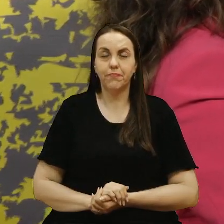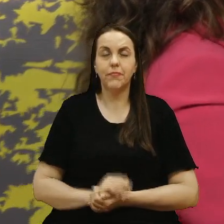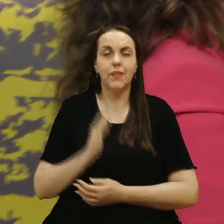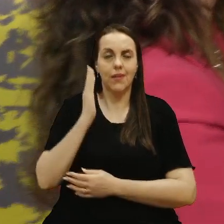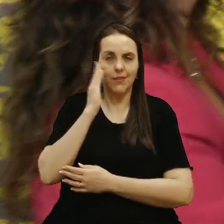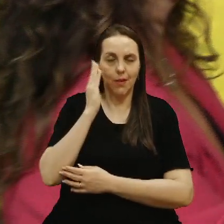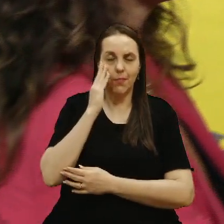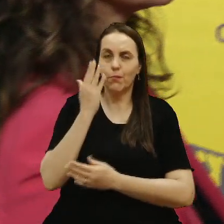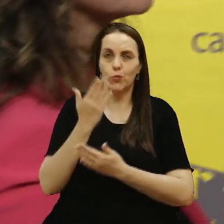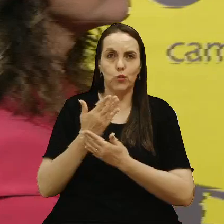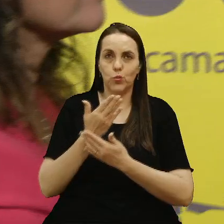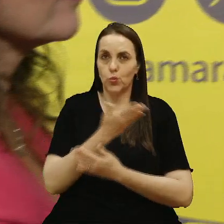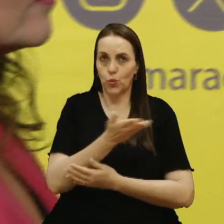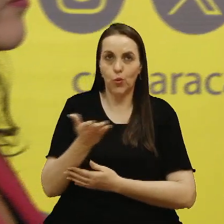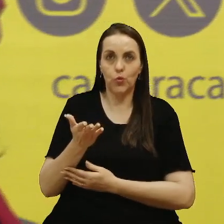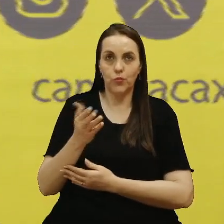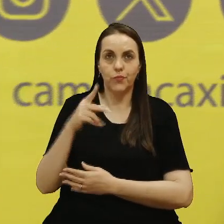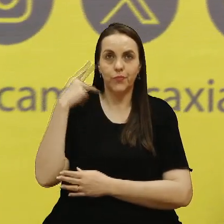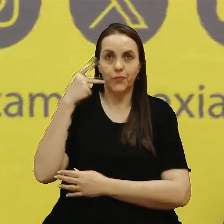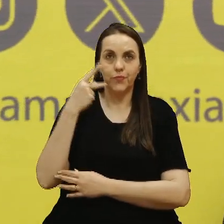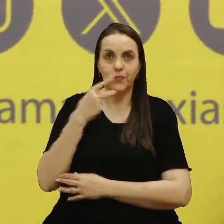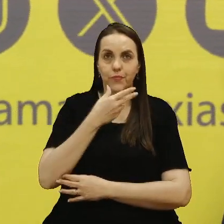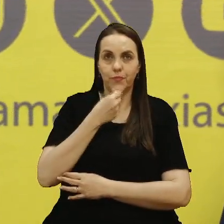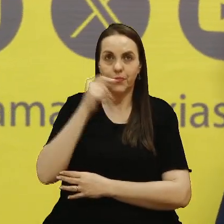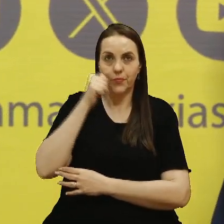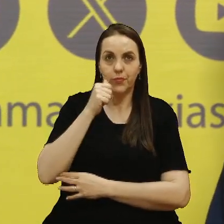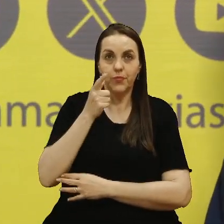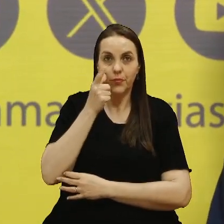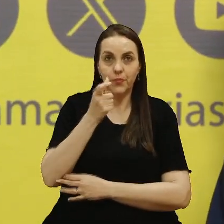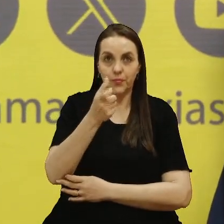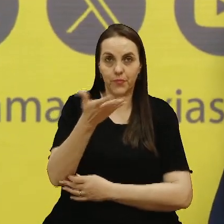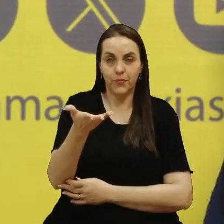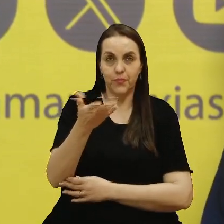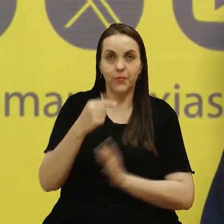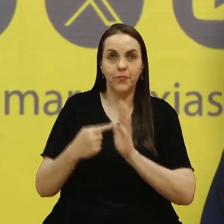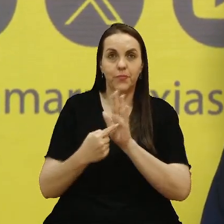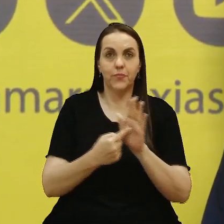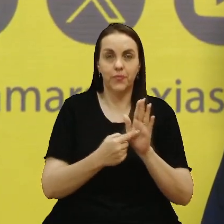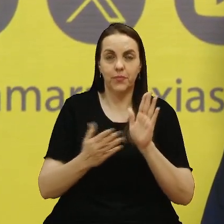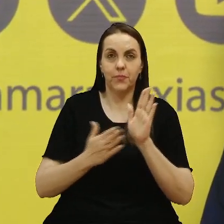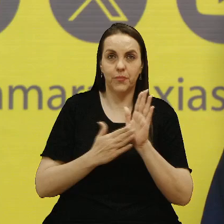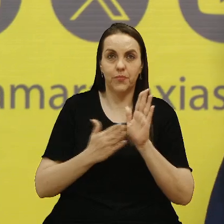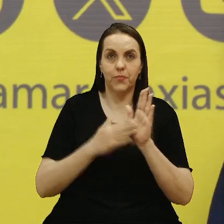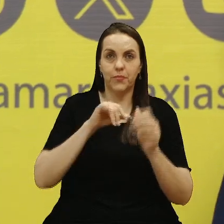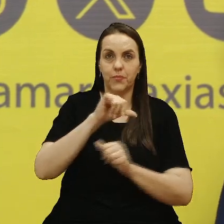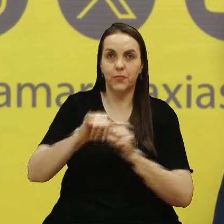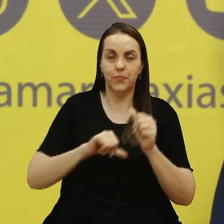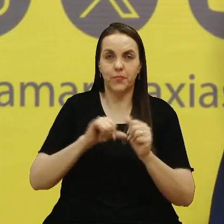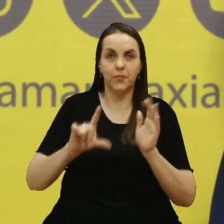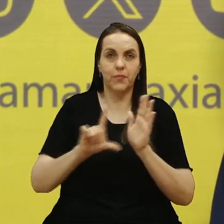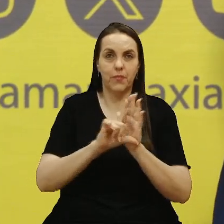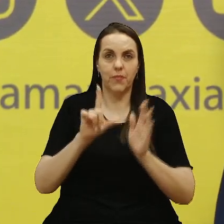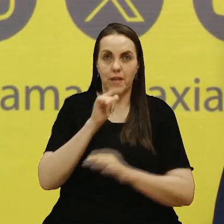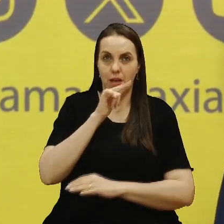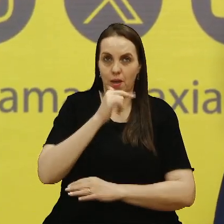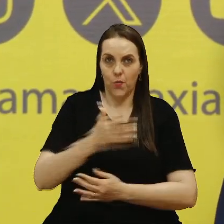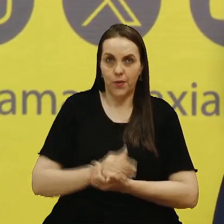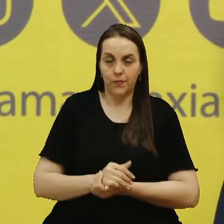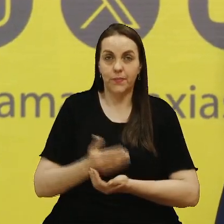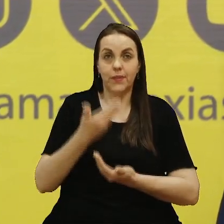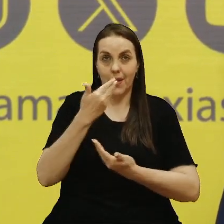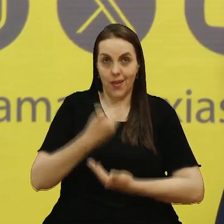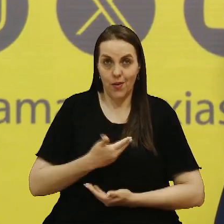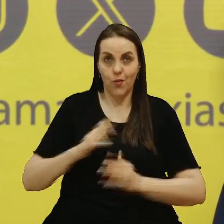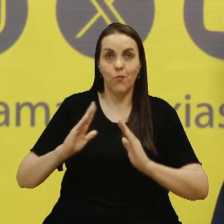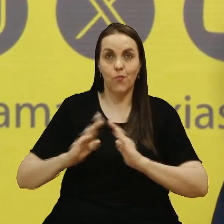os vereadores que tiveram interesse apresentaram propostas para a modificação da Lei das Águas. Como eu moro